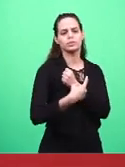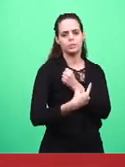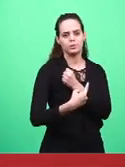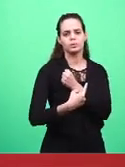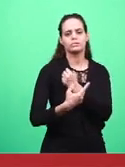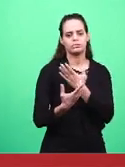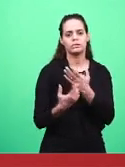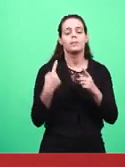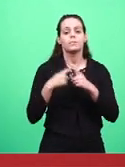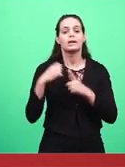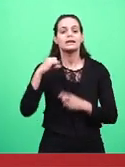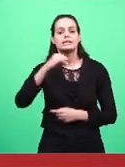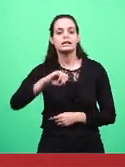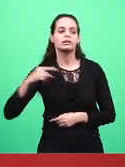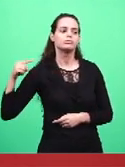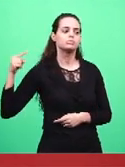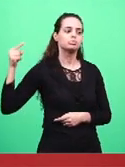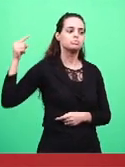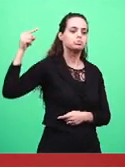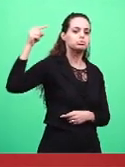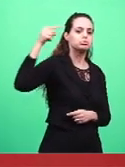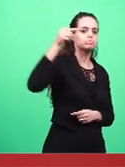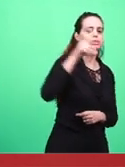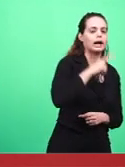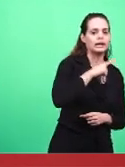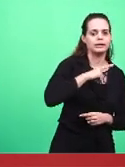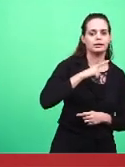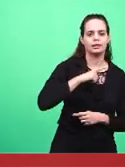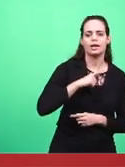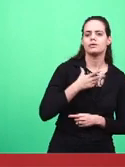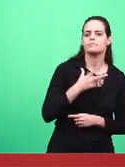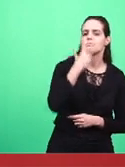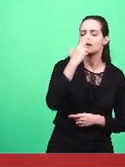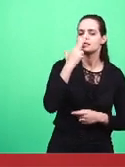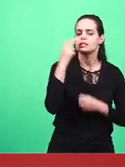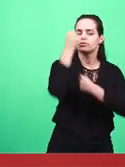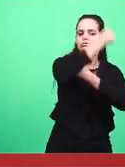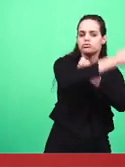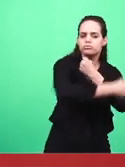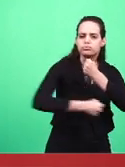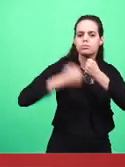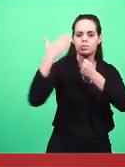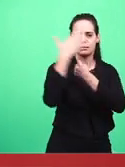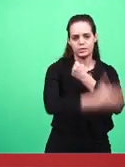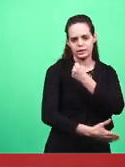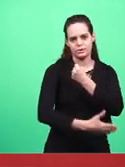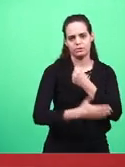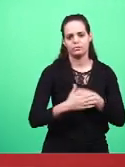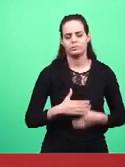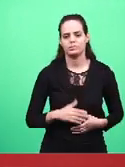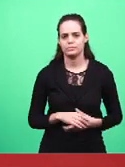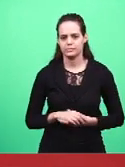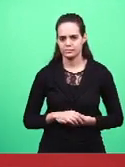foguetes que espocaram ali, naquele lugar interessante, né? Não sei como é que eles adivinharam que nós estávamos ali, né?